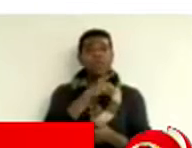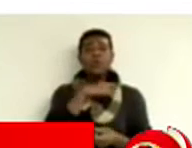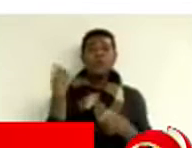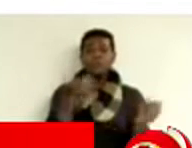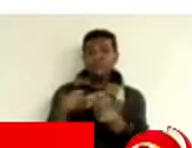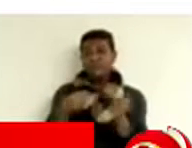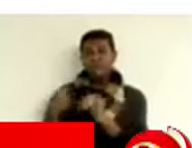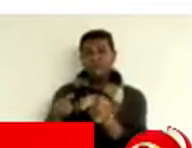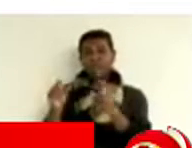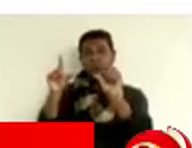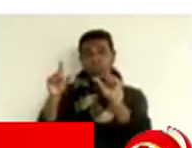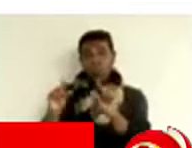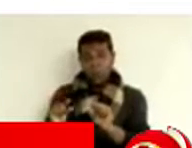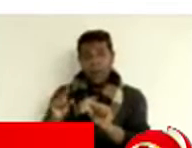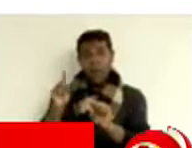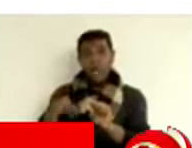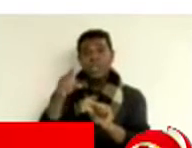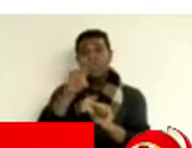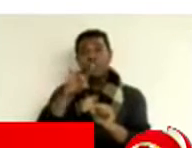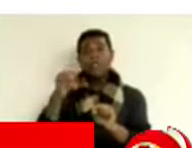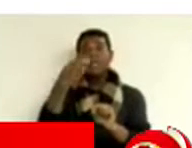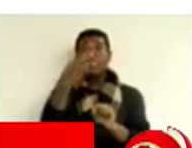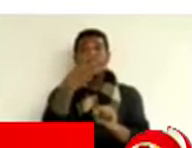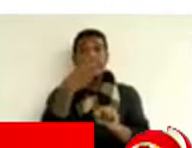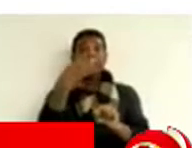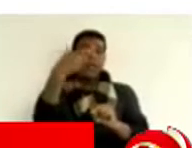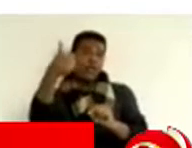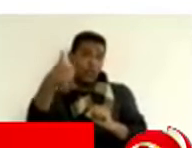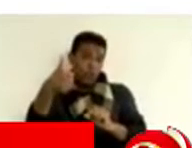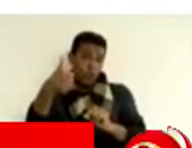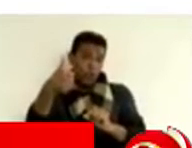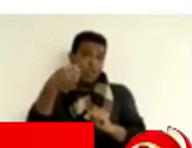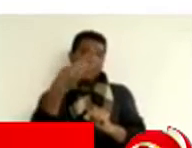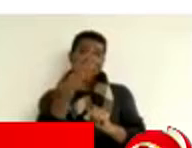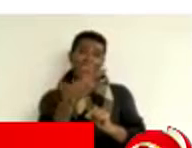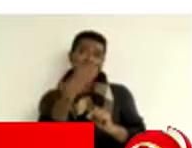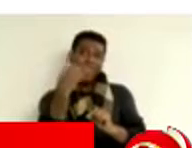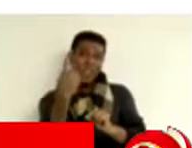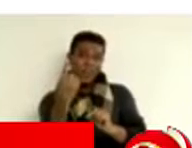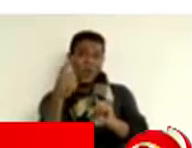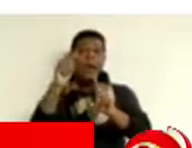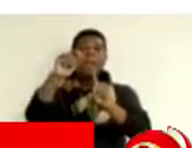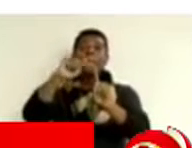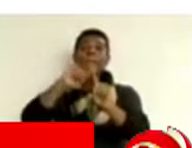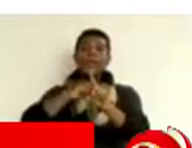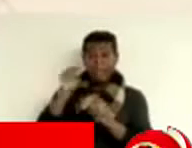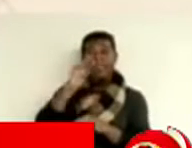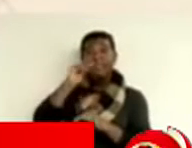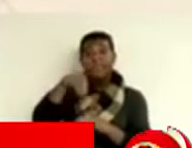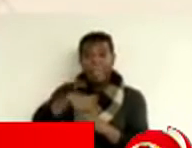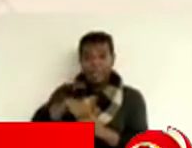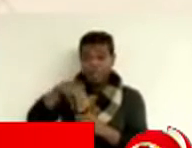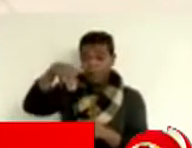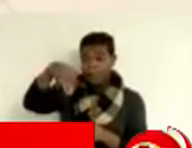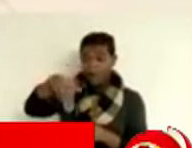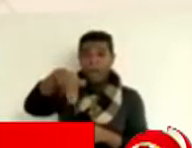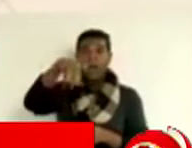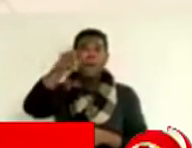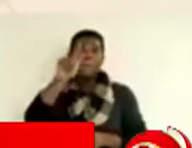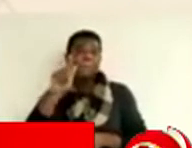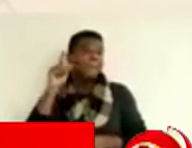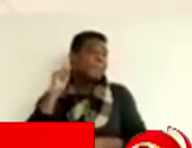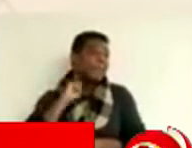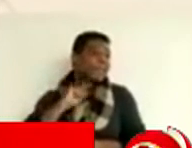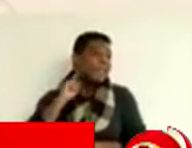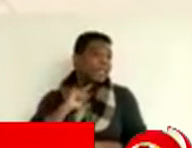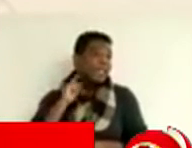desde então, Minas Gerais se mantém como sendo o estado com a menor mortalidade proporcional. Ela está relacionada